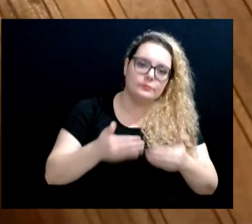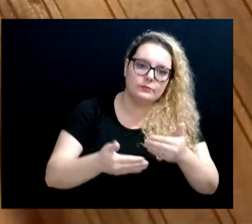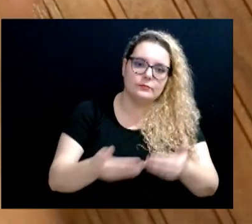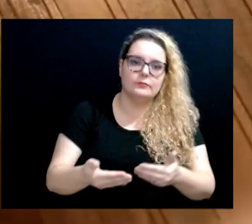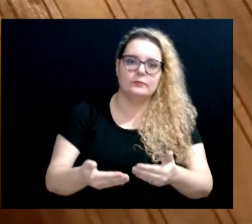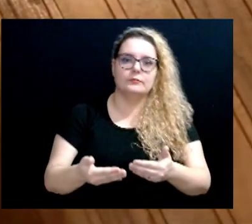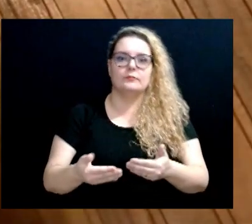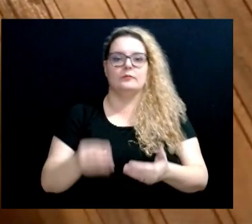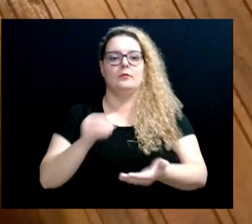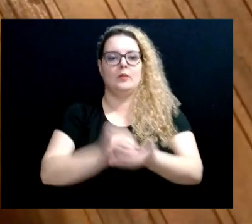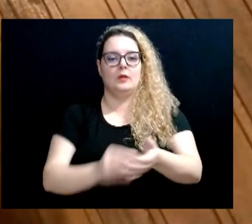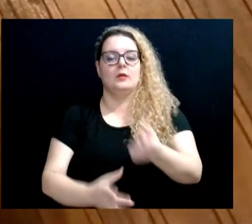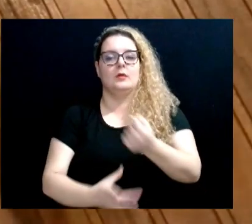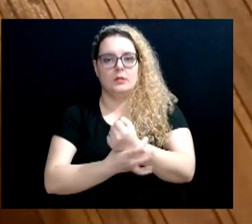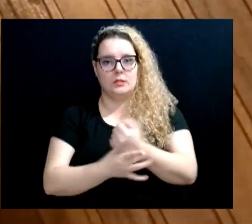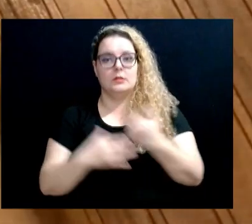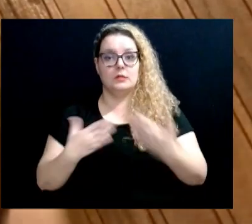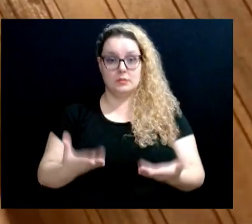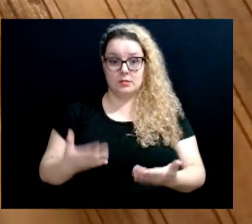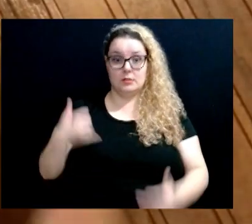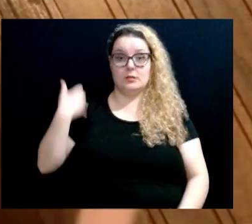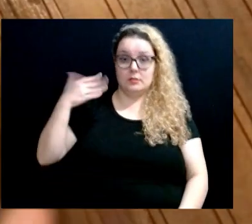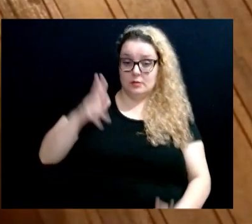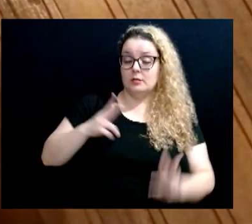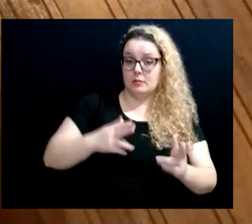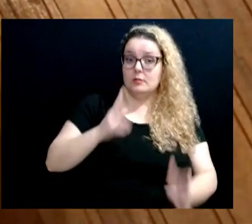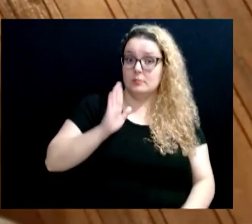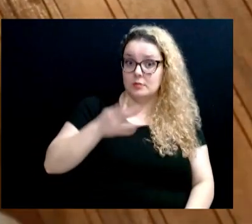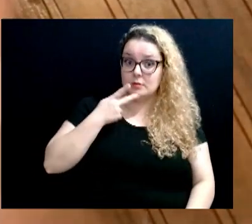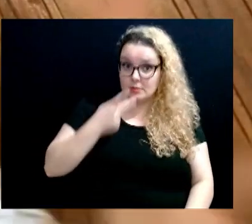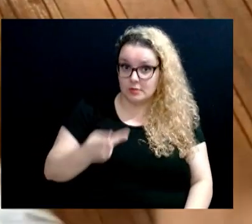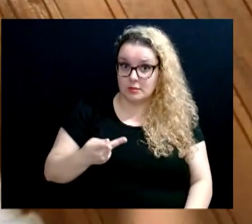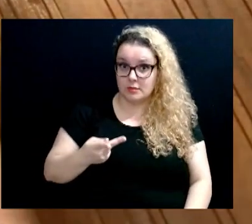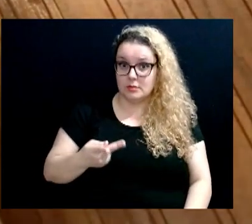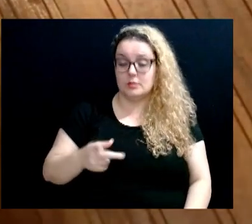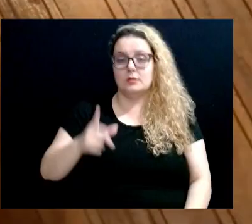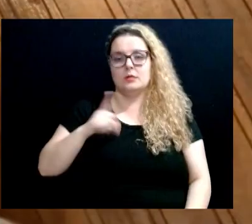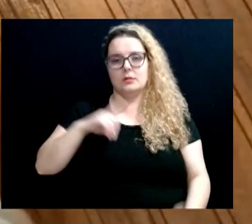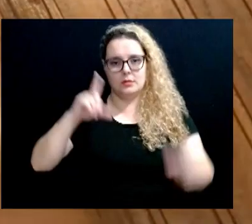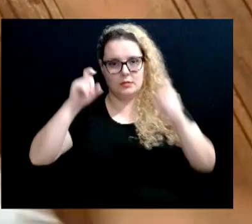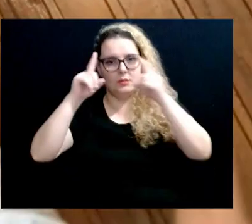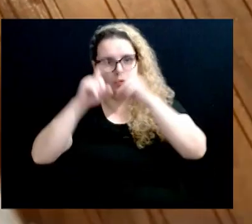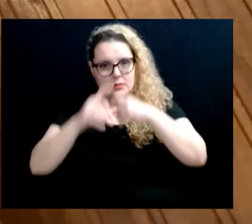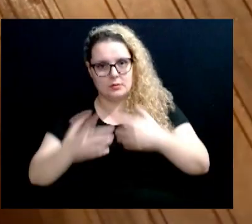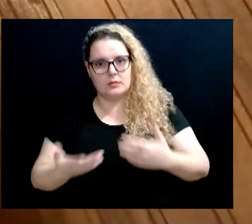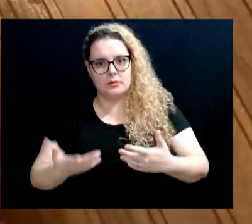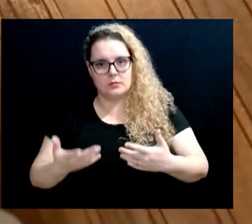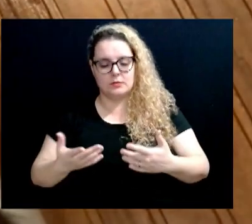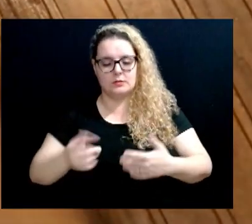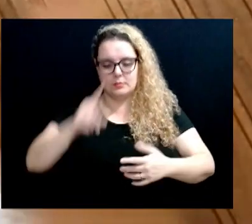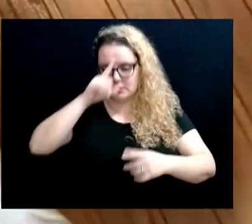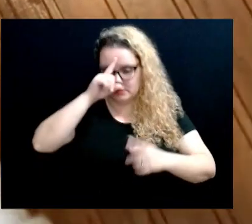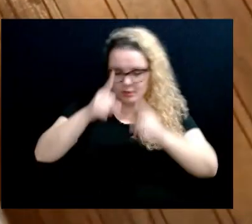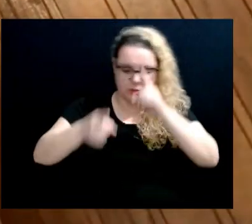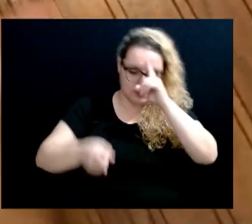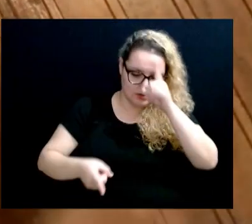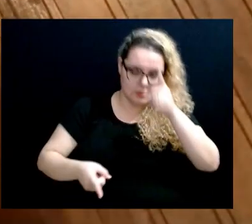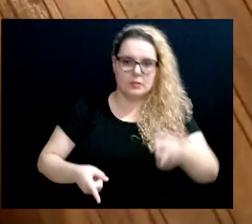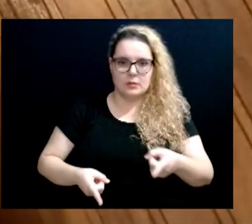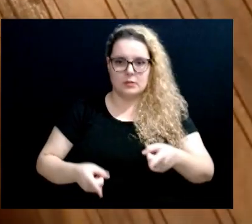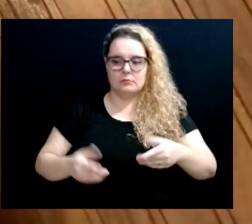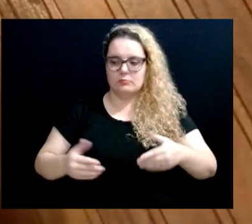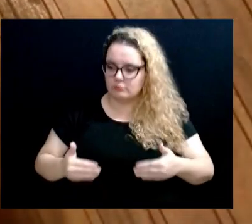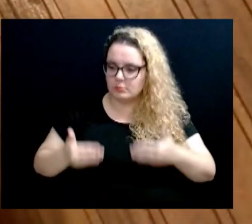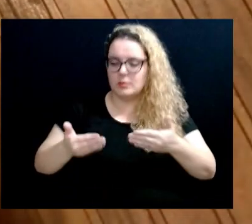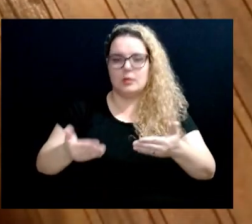aquele adulto, como nós já falamos, que ele tem dificuldades para decisões e para se colocar e para se posicionar